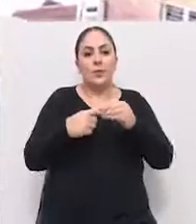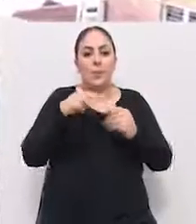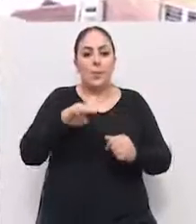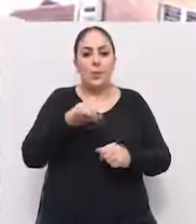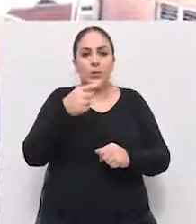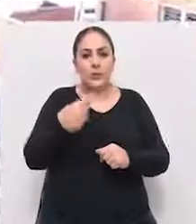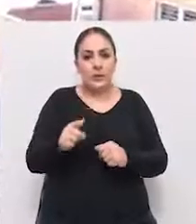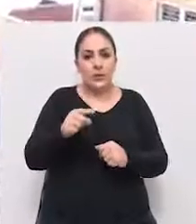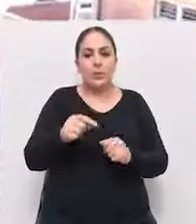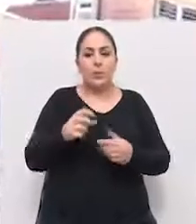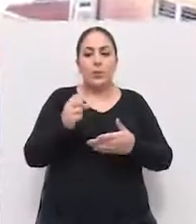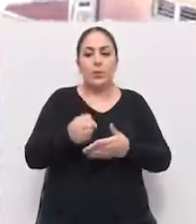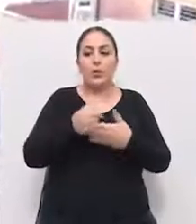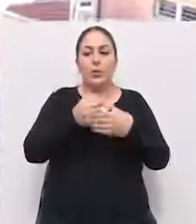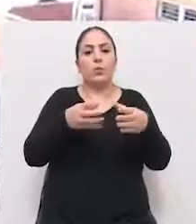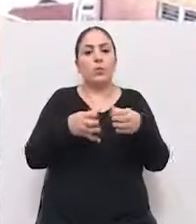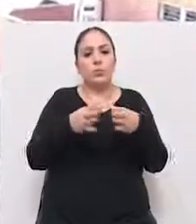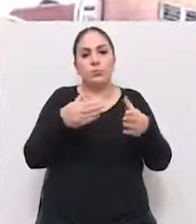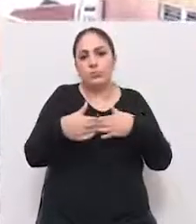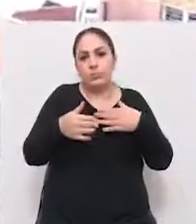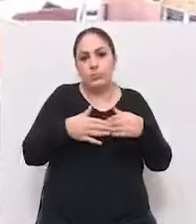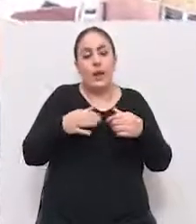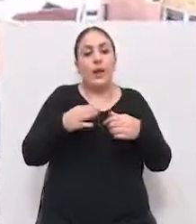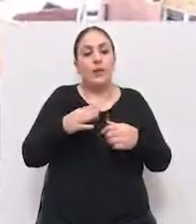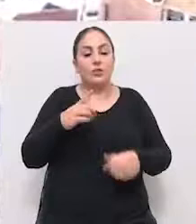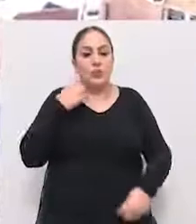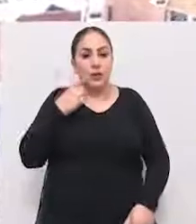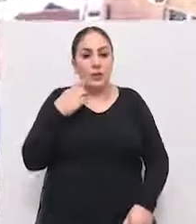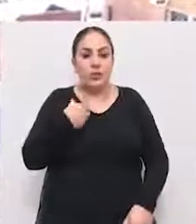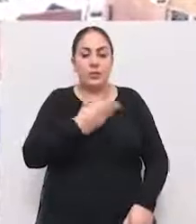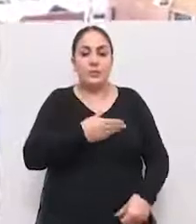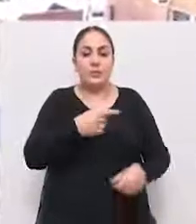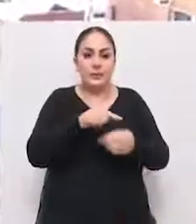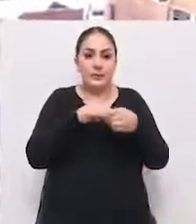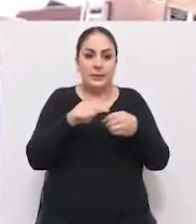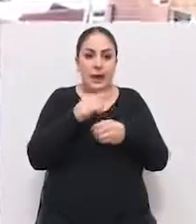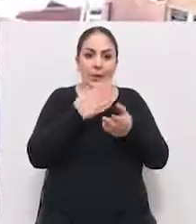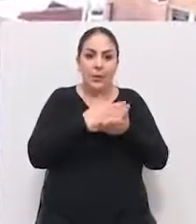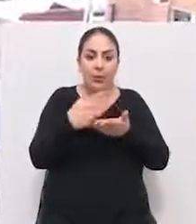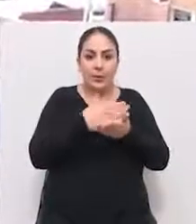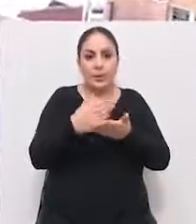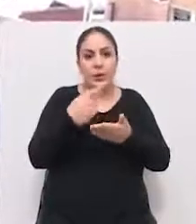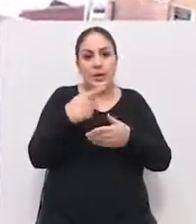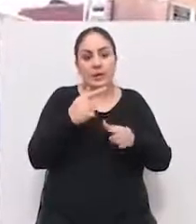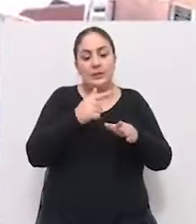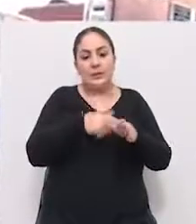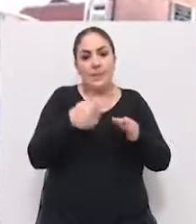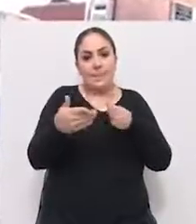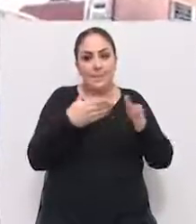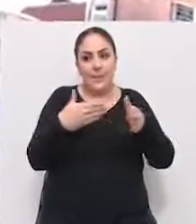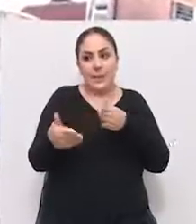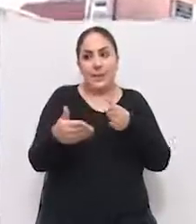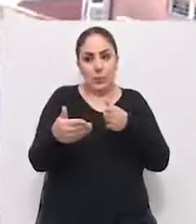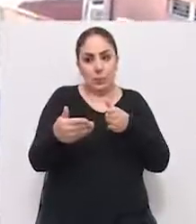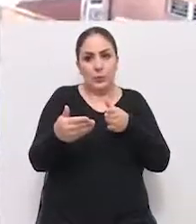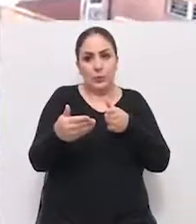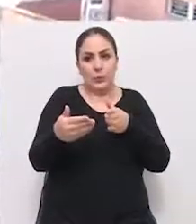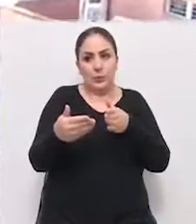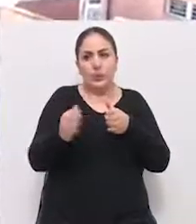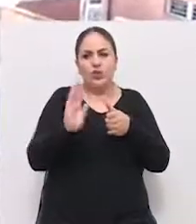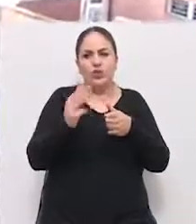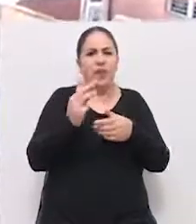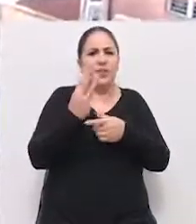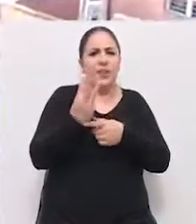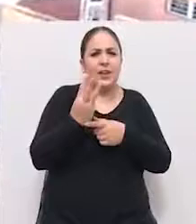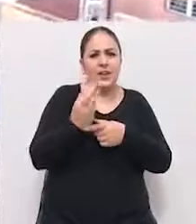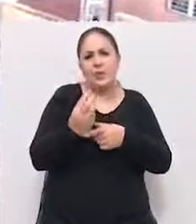dessa moção é apoiar um grupo independente de advogados aqui na nossa cidade, que desde que começou esse período de pandemia,